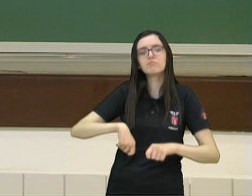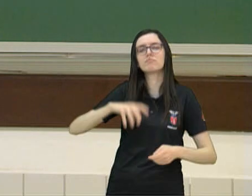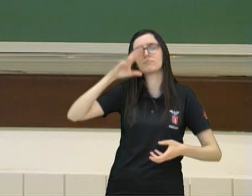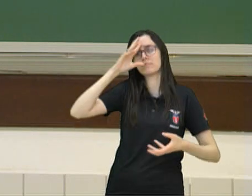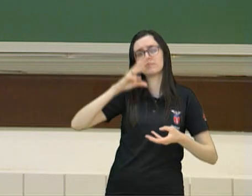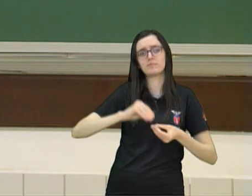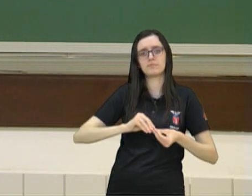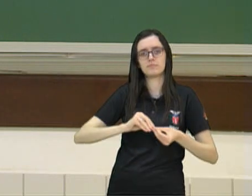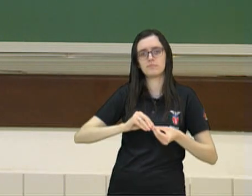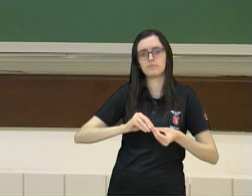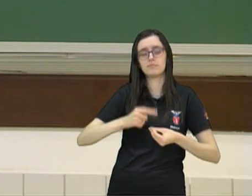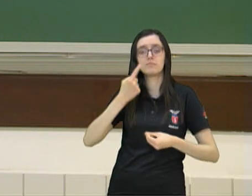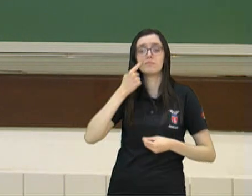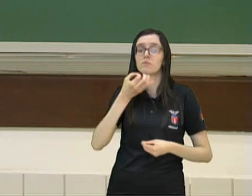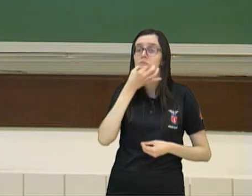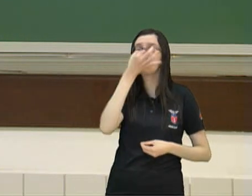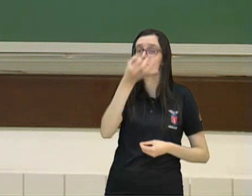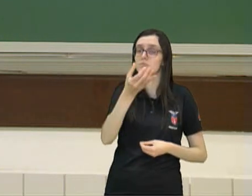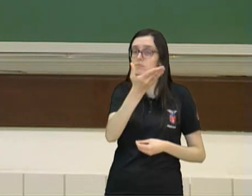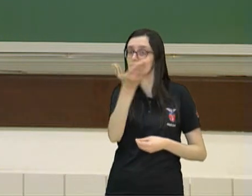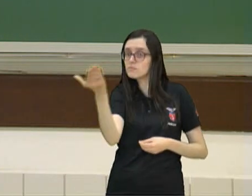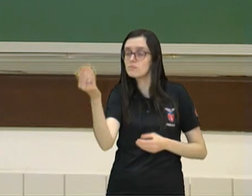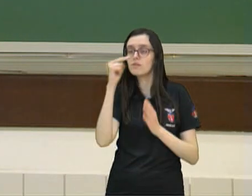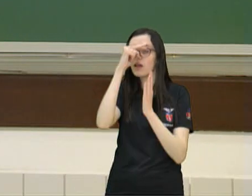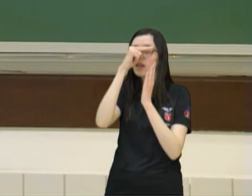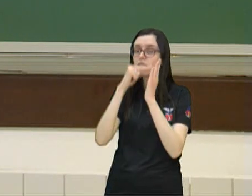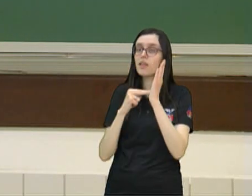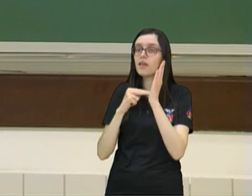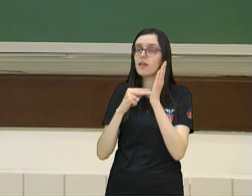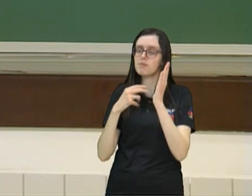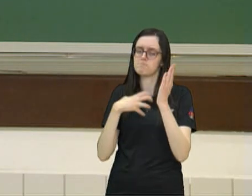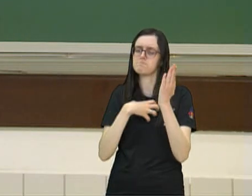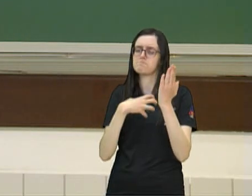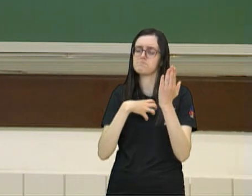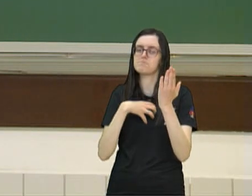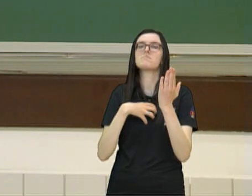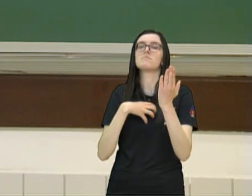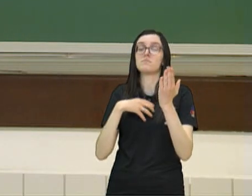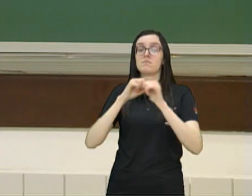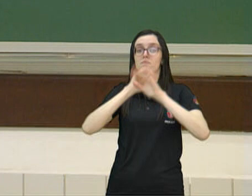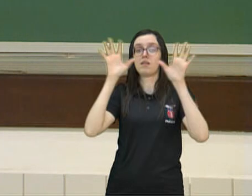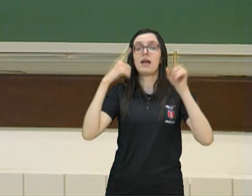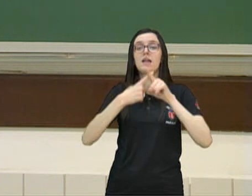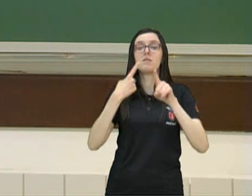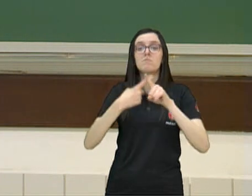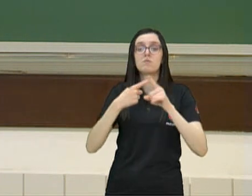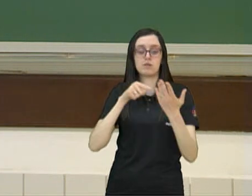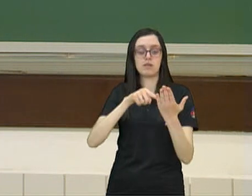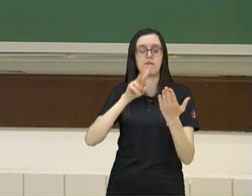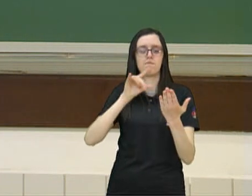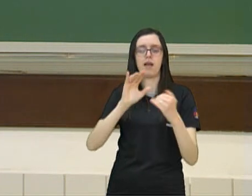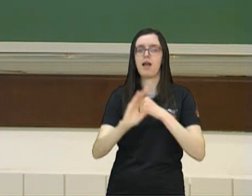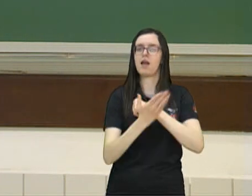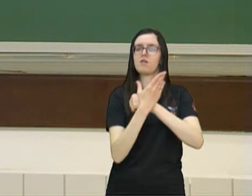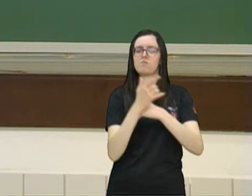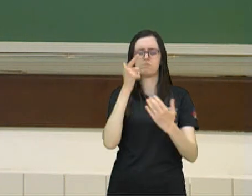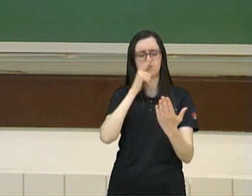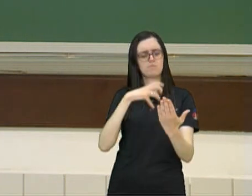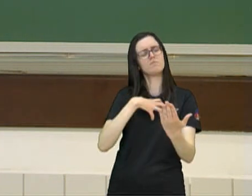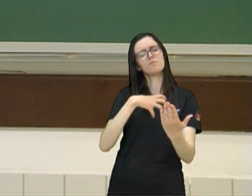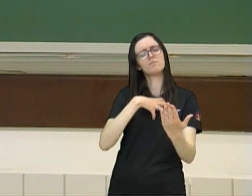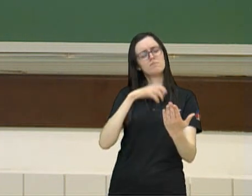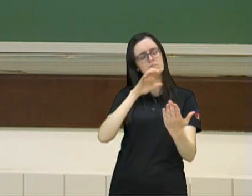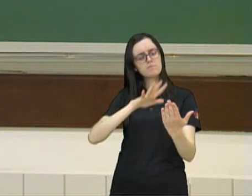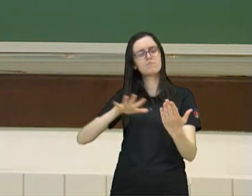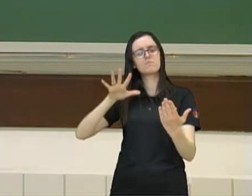compreender. Faço uma sugestão para vocês. Leiam em voz alta. Por quê? Porque o som vai nos ajudar a